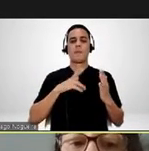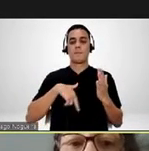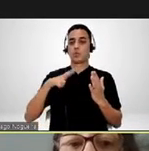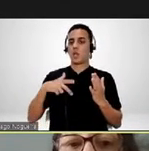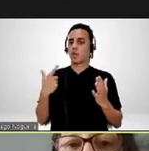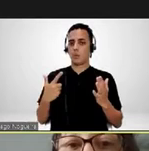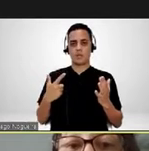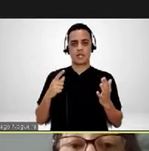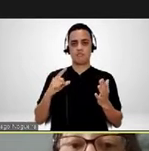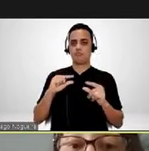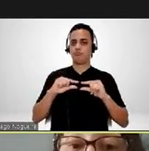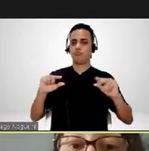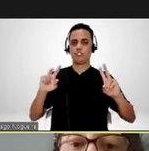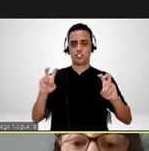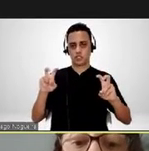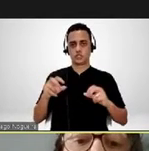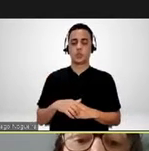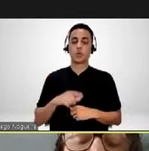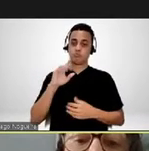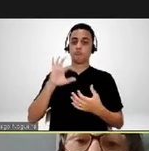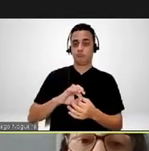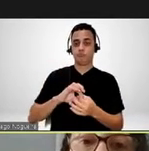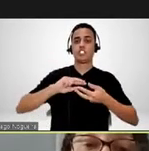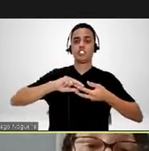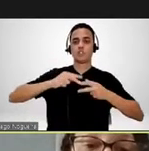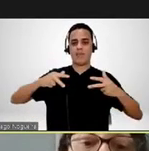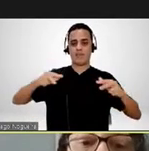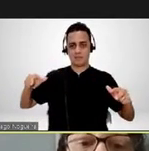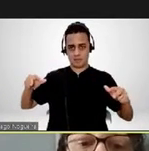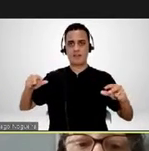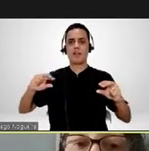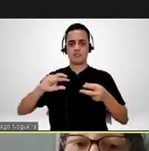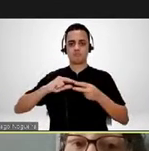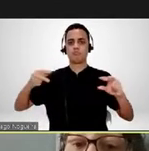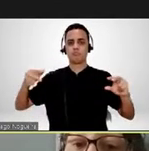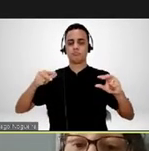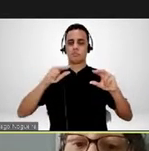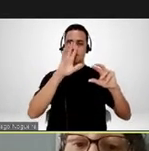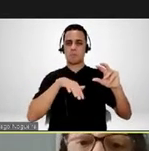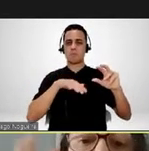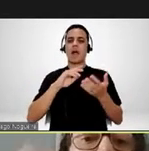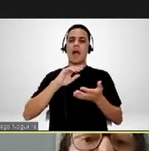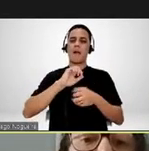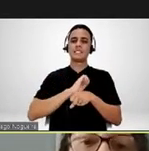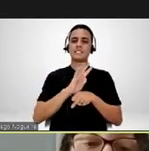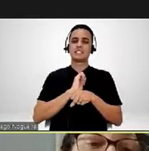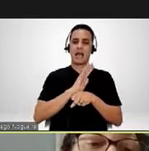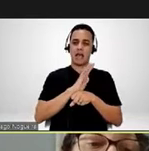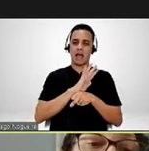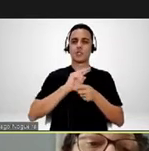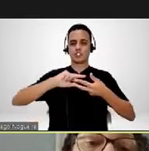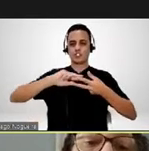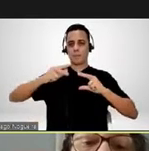2002, trata-se de uma pintura geométrica. Então, essa lógica, né, do abstracionismo geométrico suprime toda